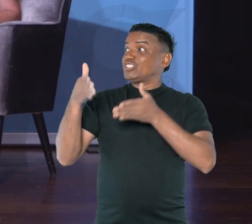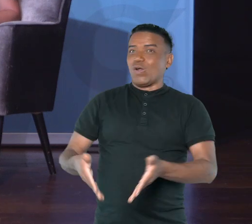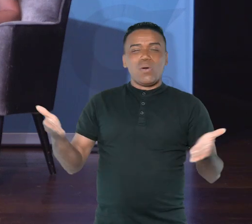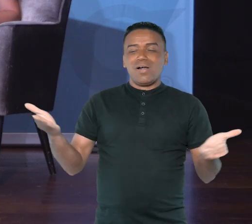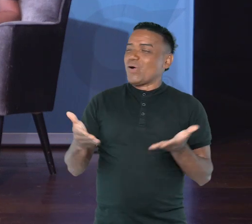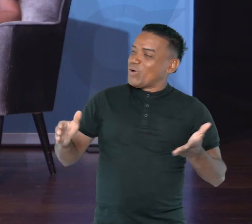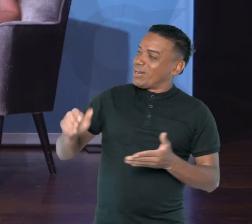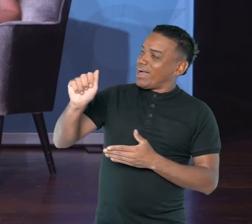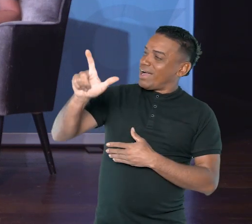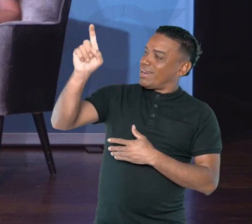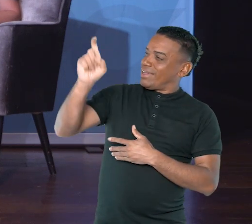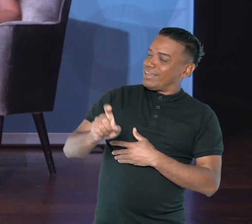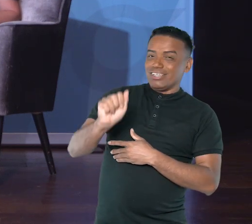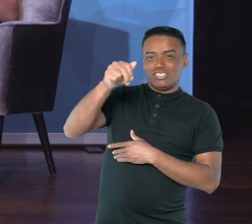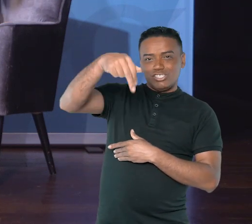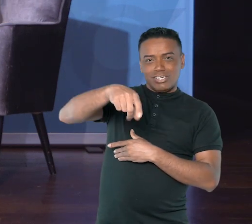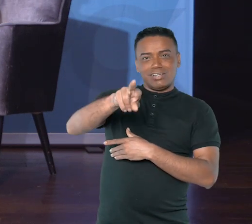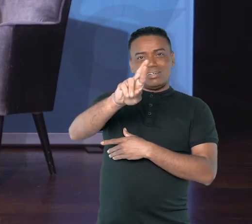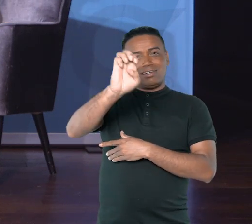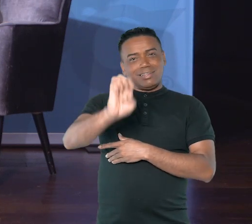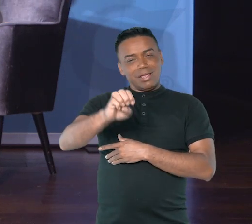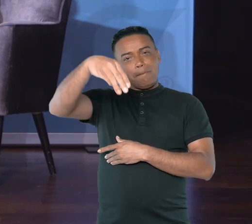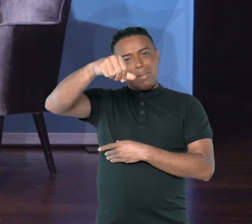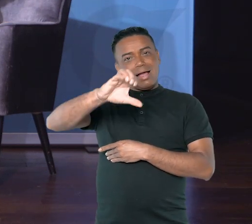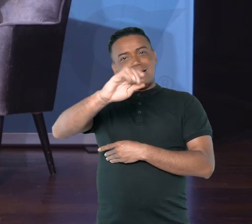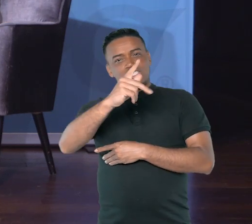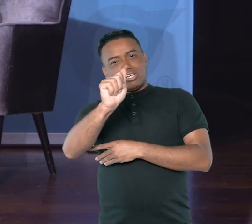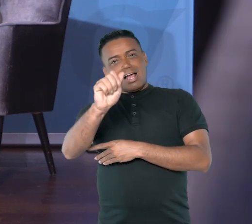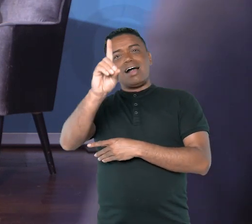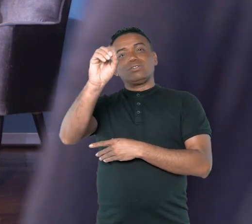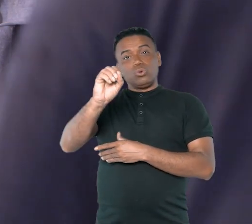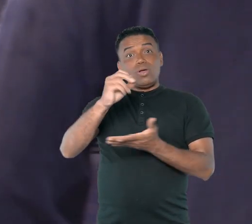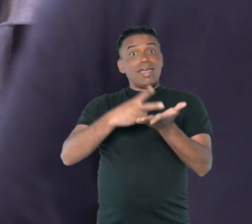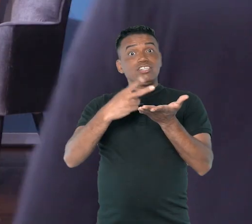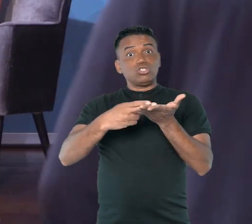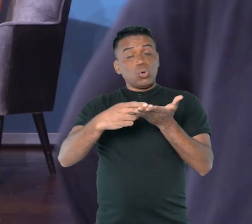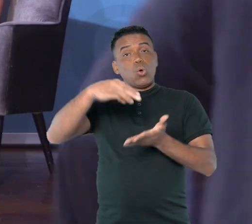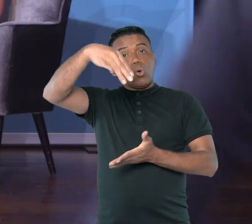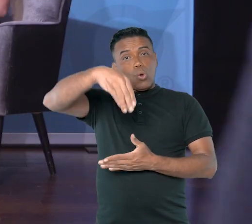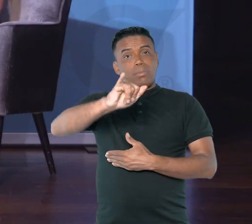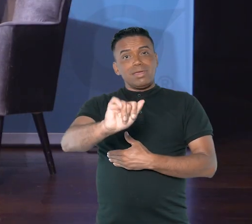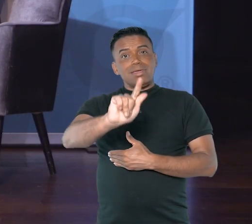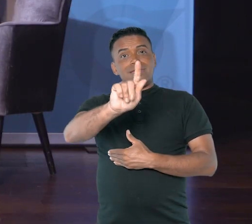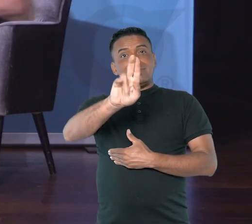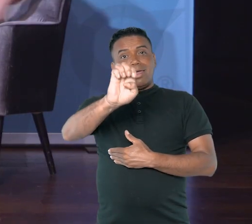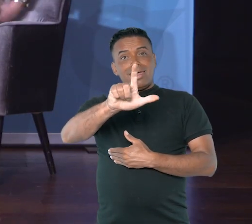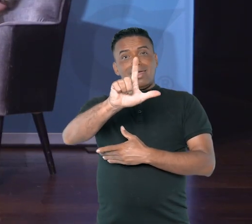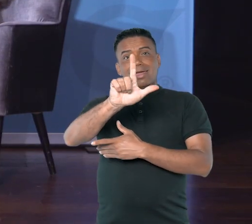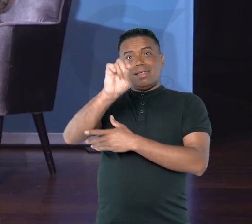Alexandre Machado, obrigada pela presença, editor da Miglin. Dani, antes da gente entrar no livro, vamos contar um pouquinho da